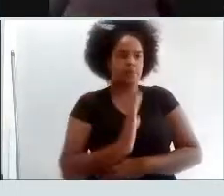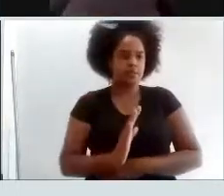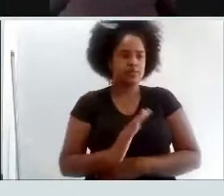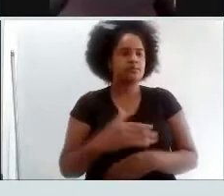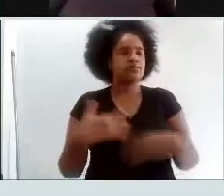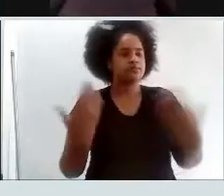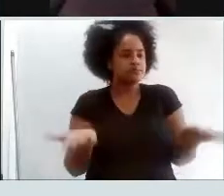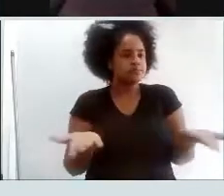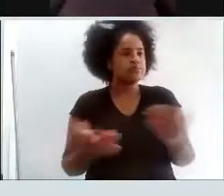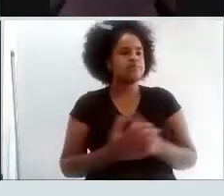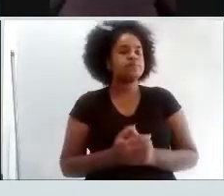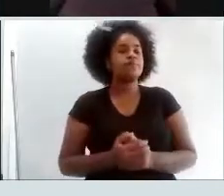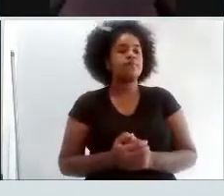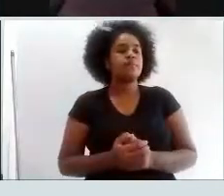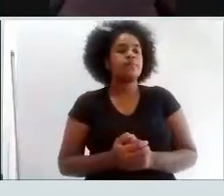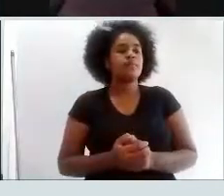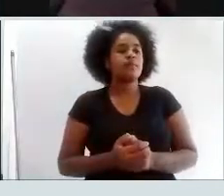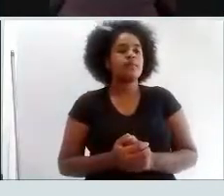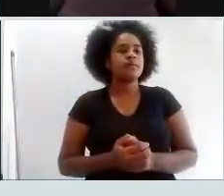aí acima,